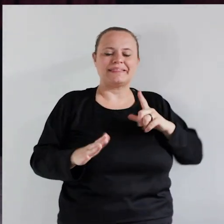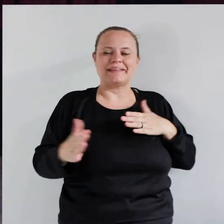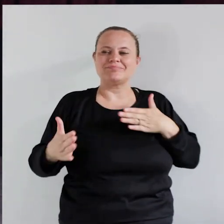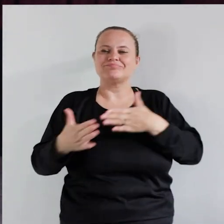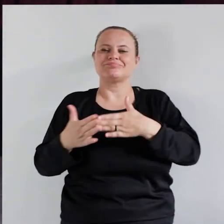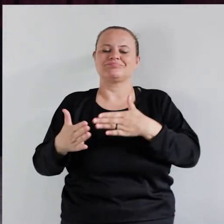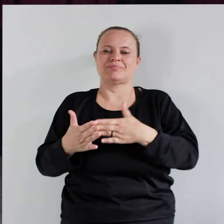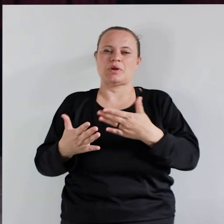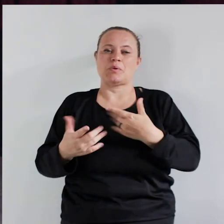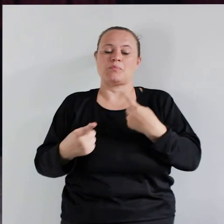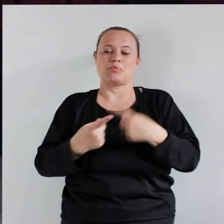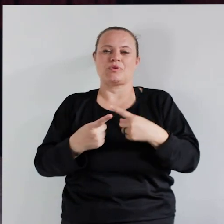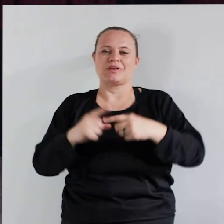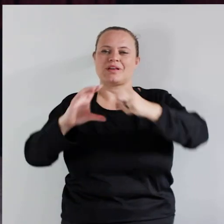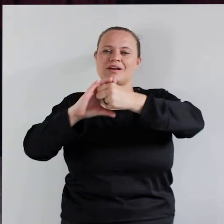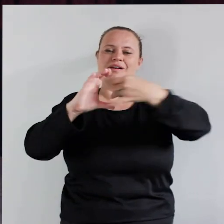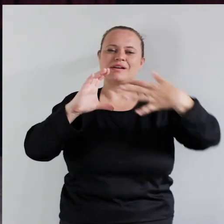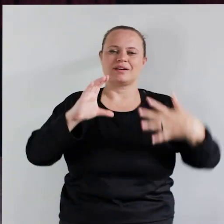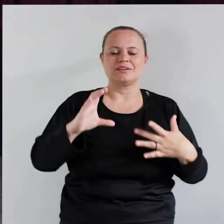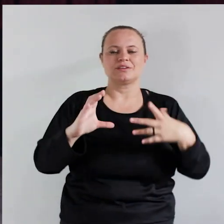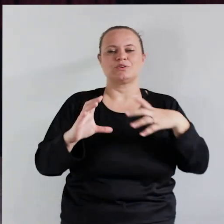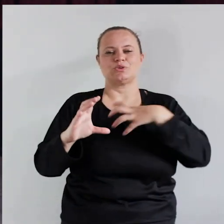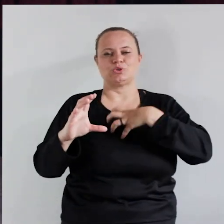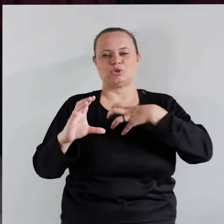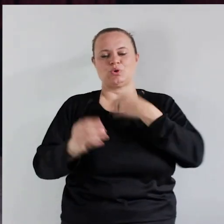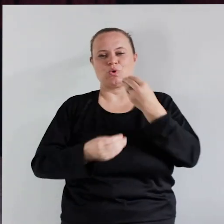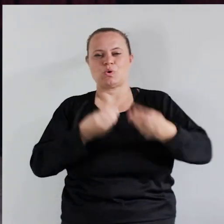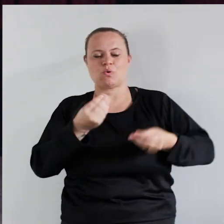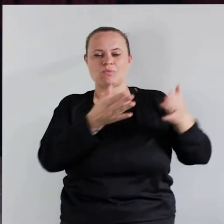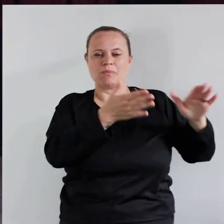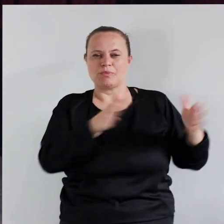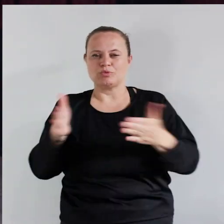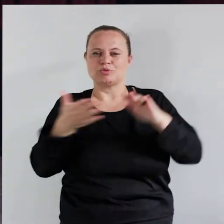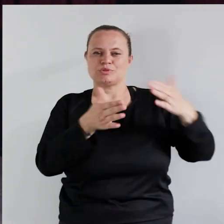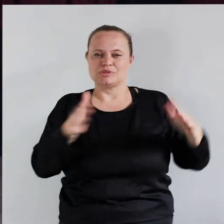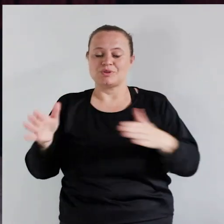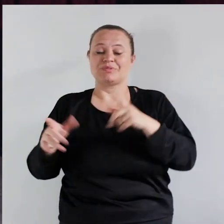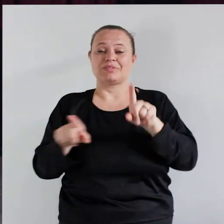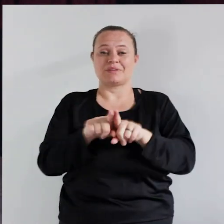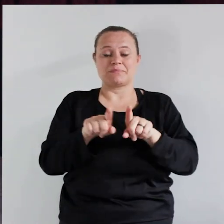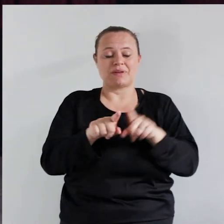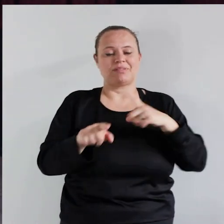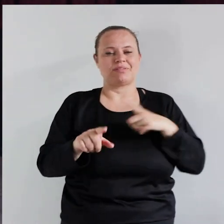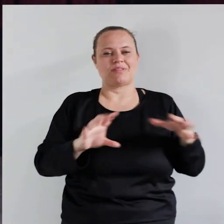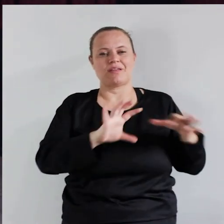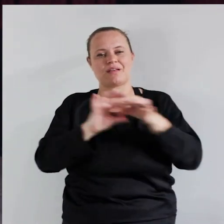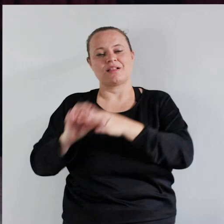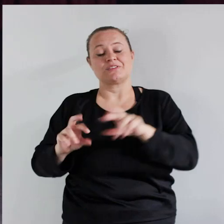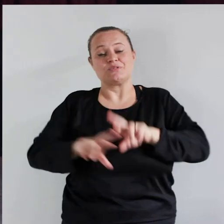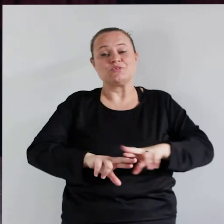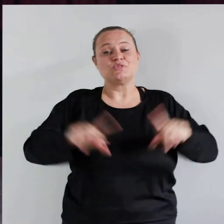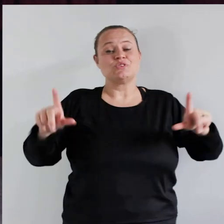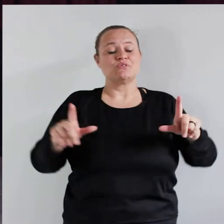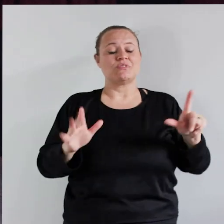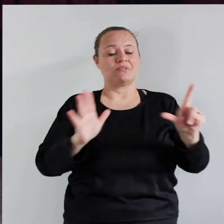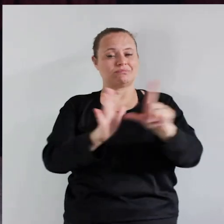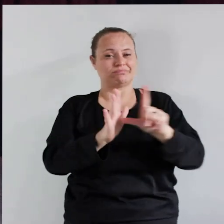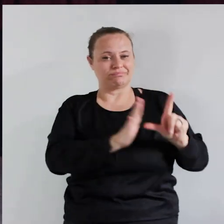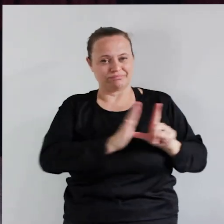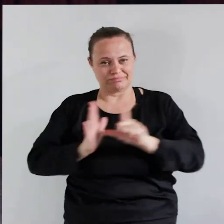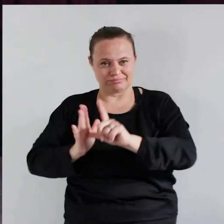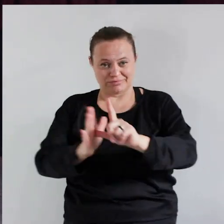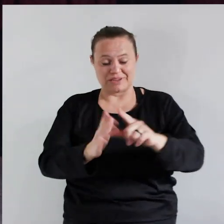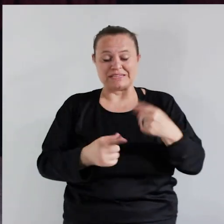o espaço é muito mais limitado por uma série de características das formas de produção e das relações com o